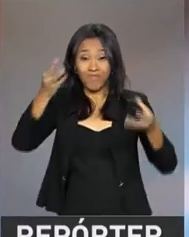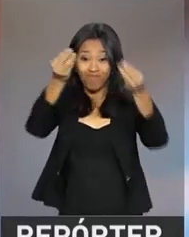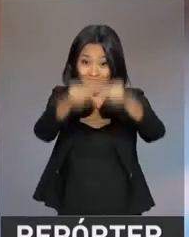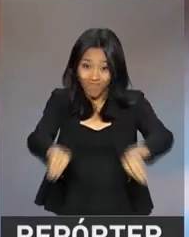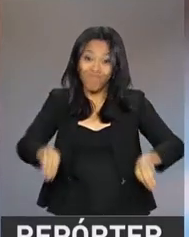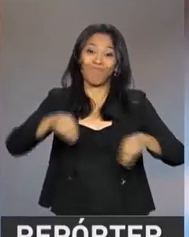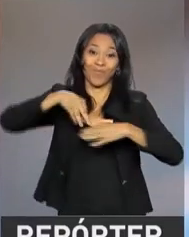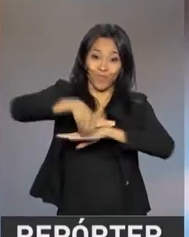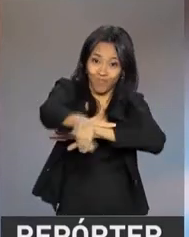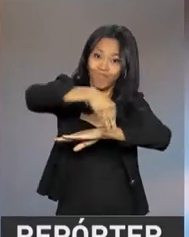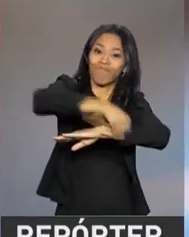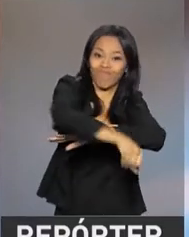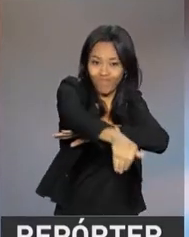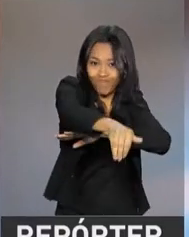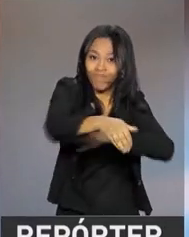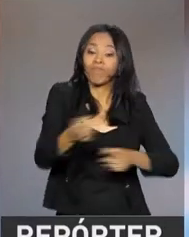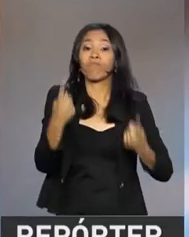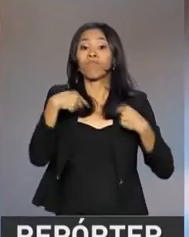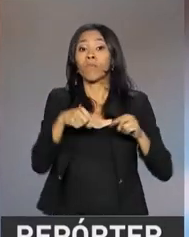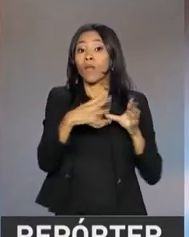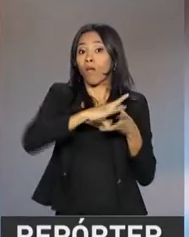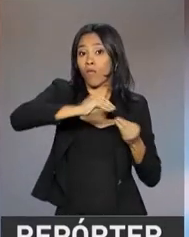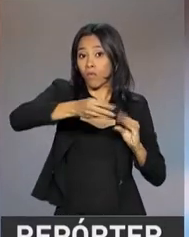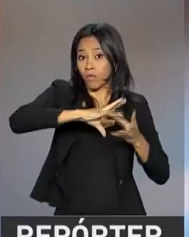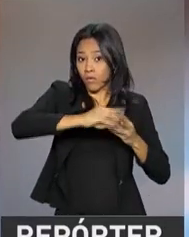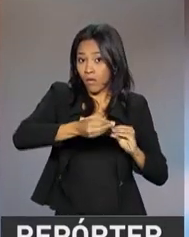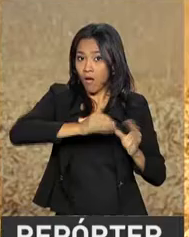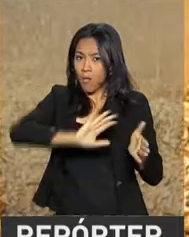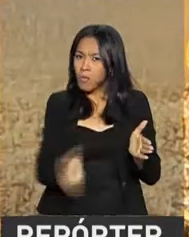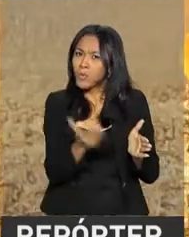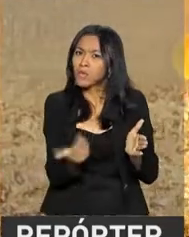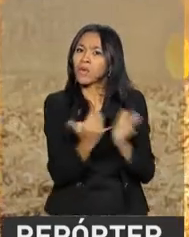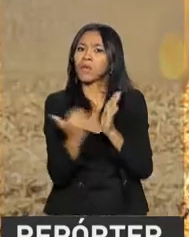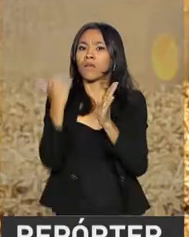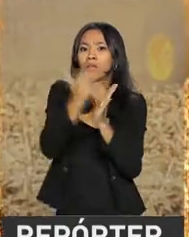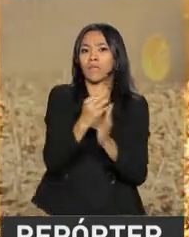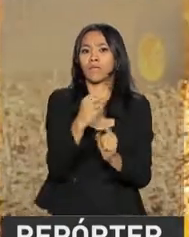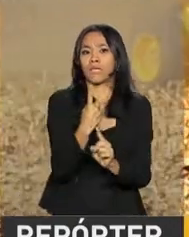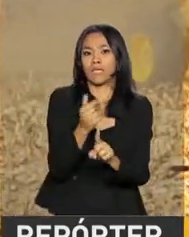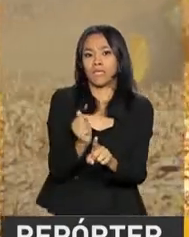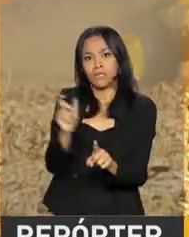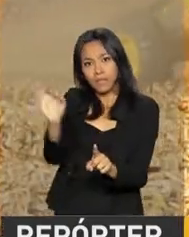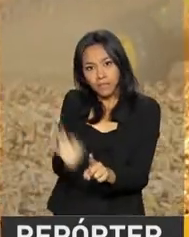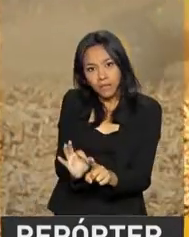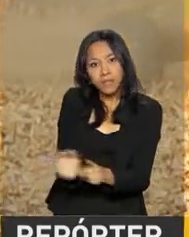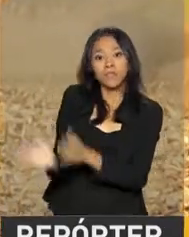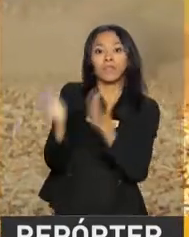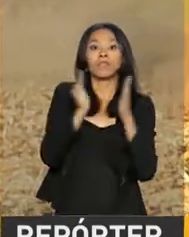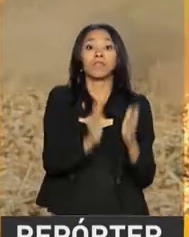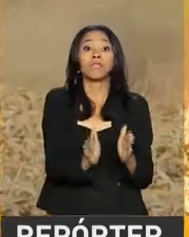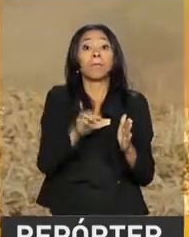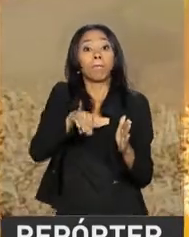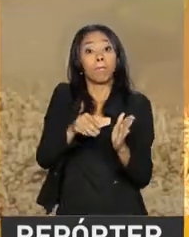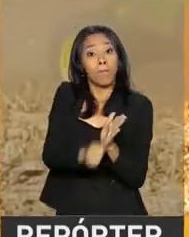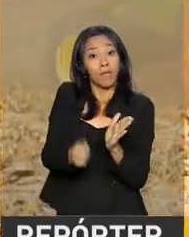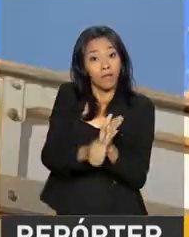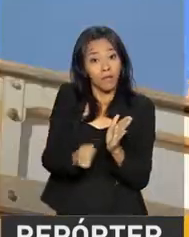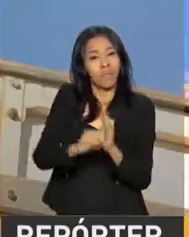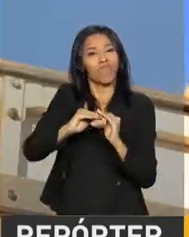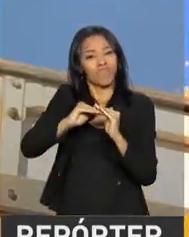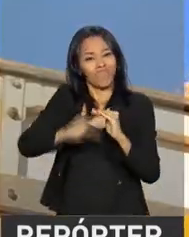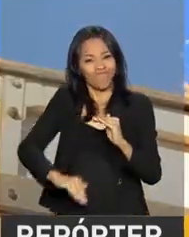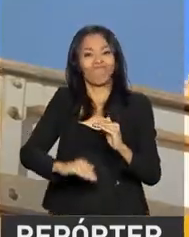plantio no caso do algodão a produção deve aumentar em 17% já a safra de milho deve cair 10%